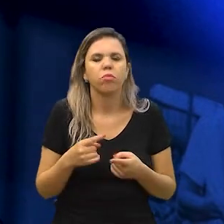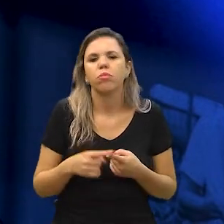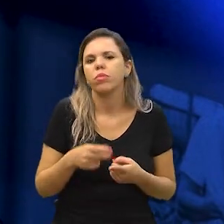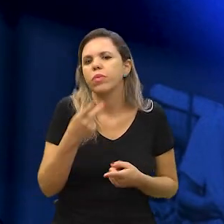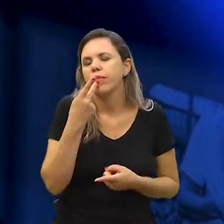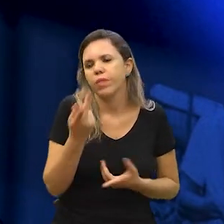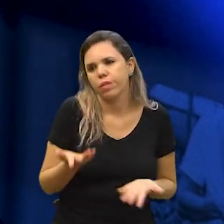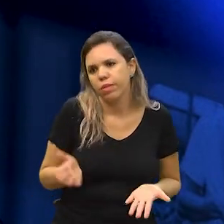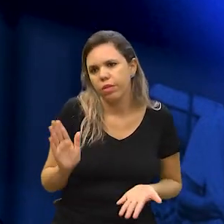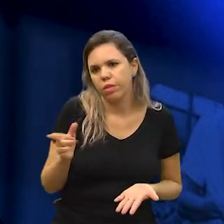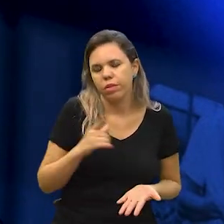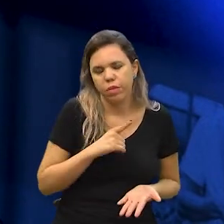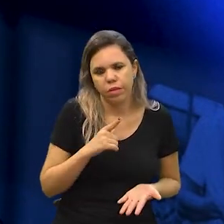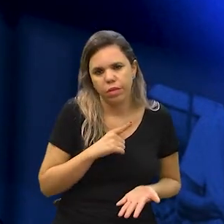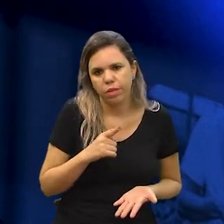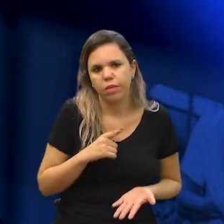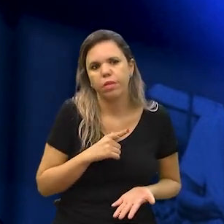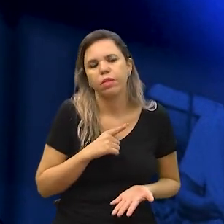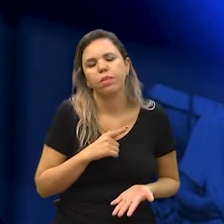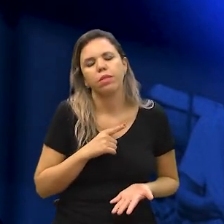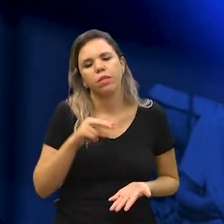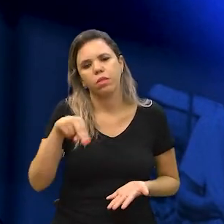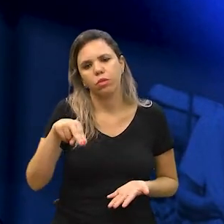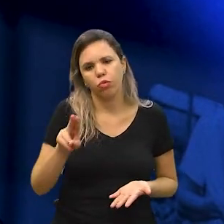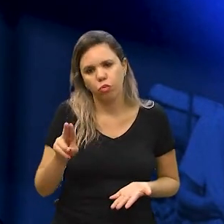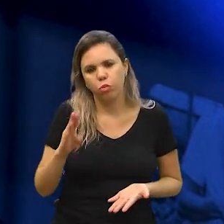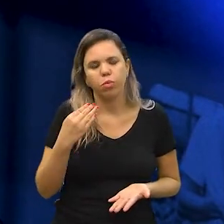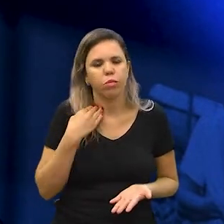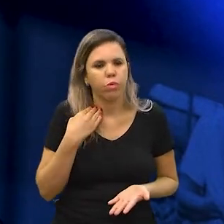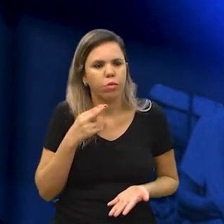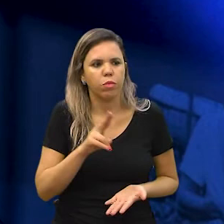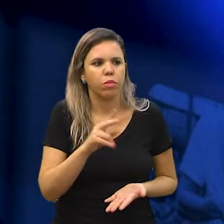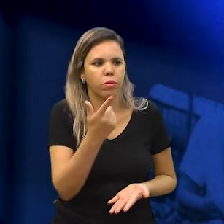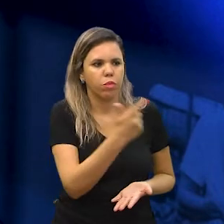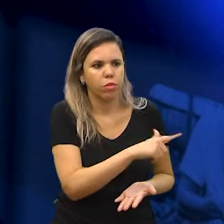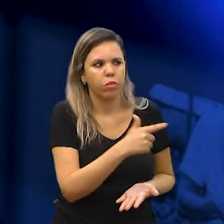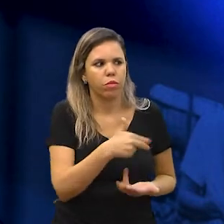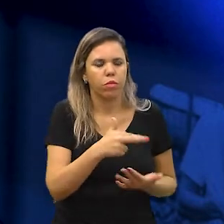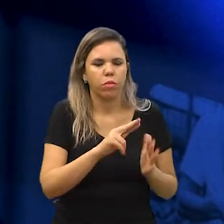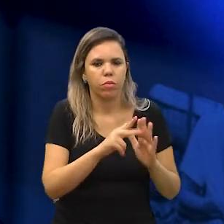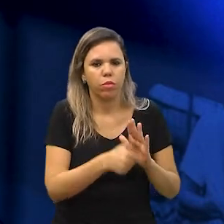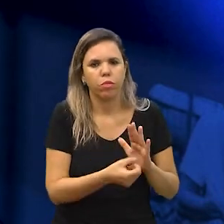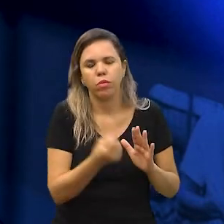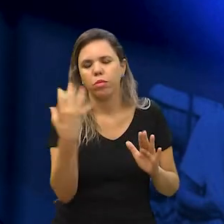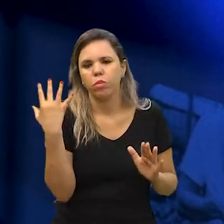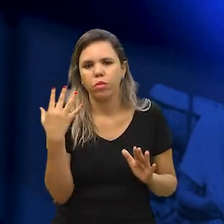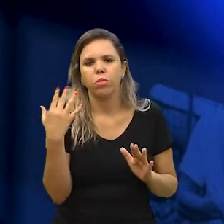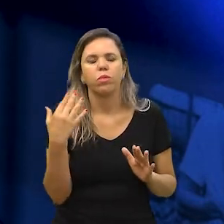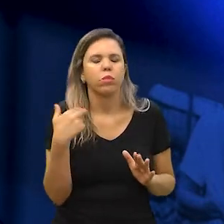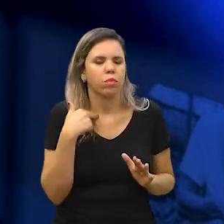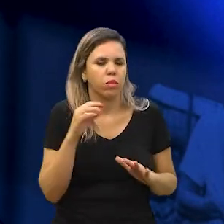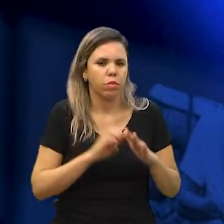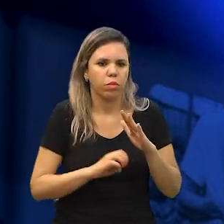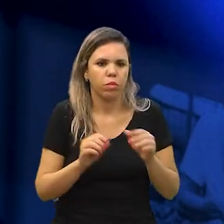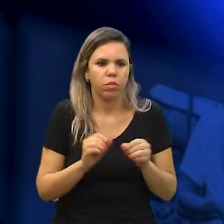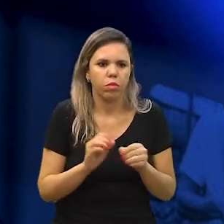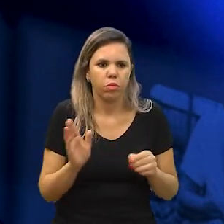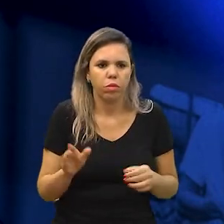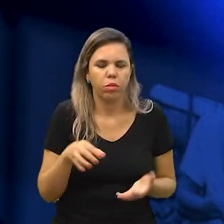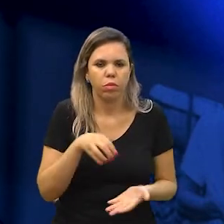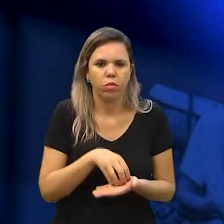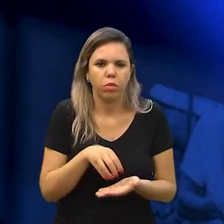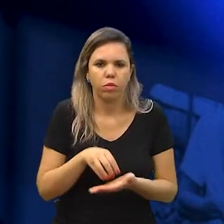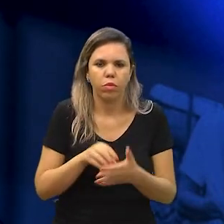gente fala isso, né: "Ah, então, mas eu já tenho Nubank, eu já tenho outros lugares que eu uso, eu tenho isso". Quando a gente traz isso para a realidade corporativa